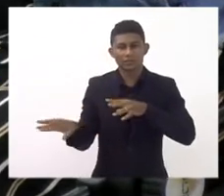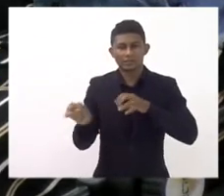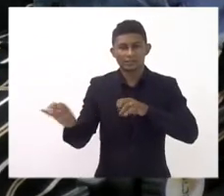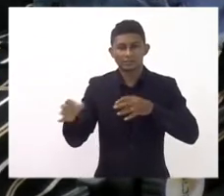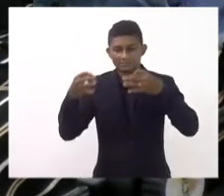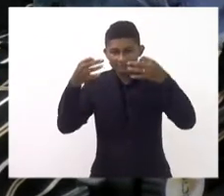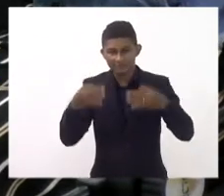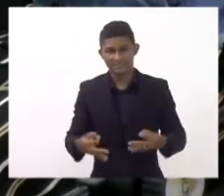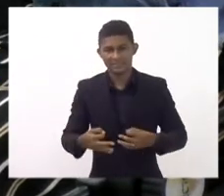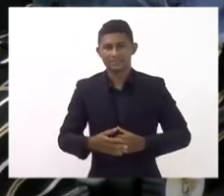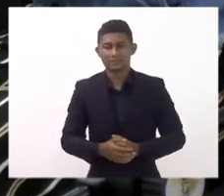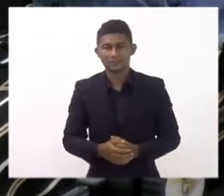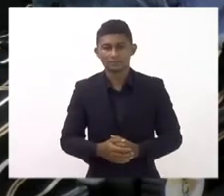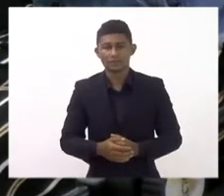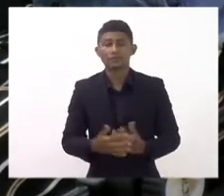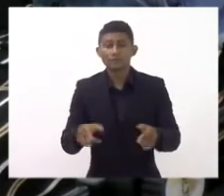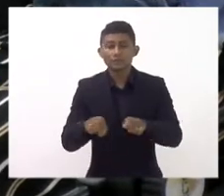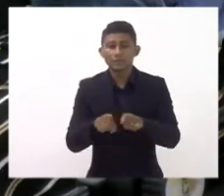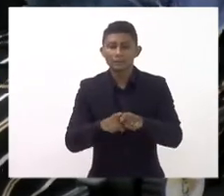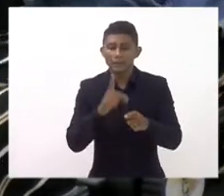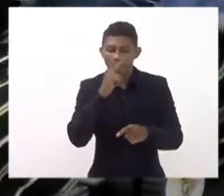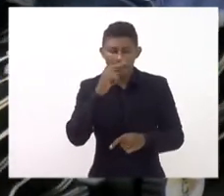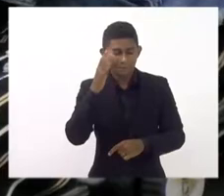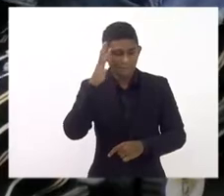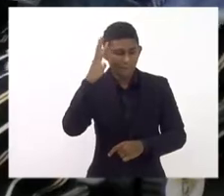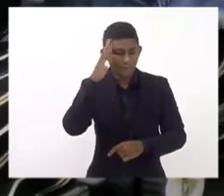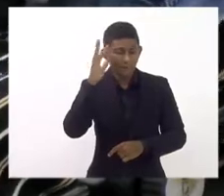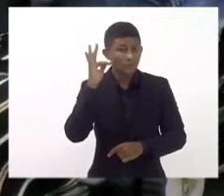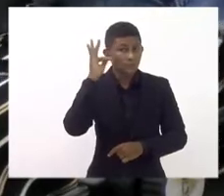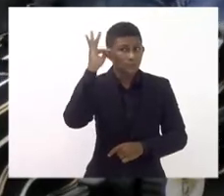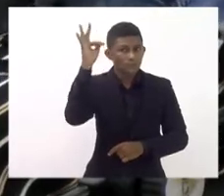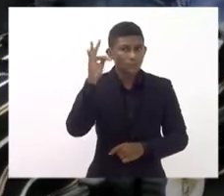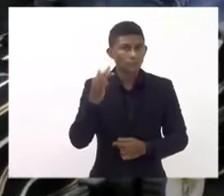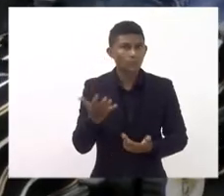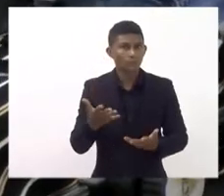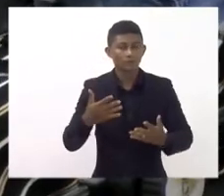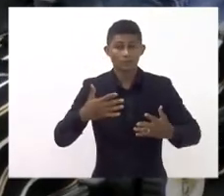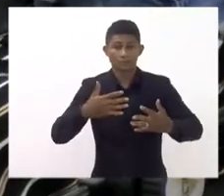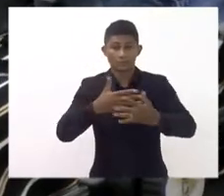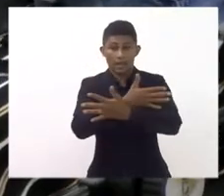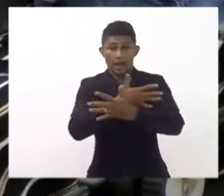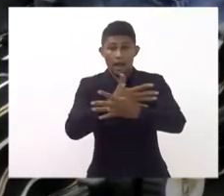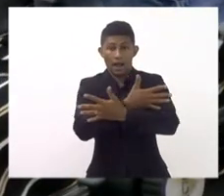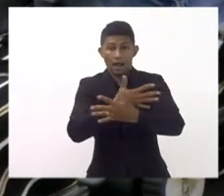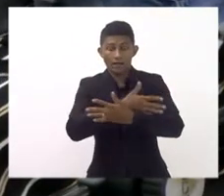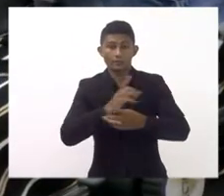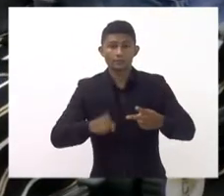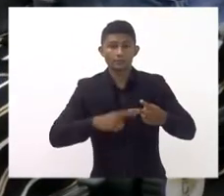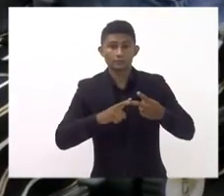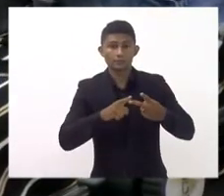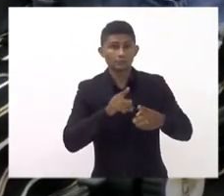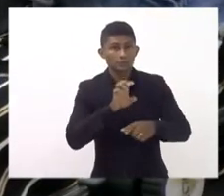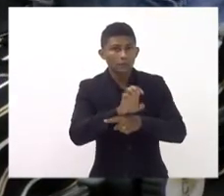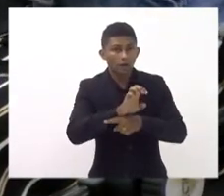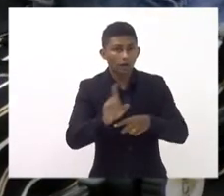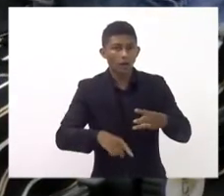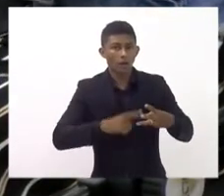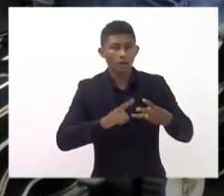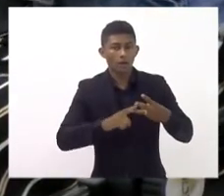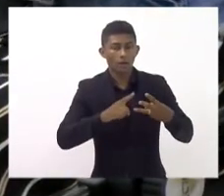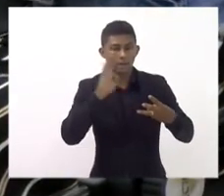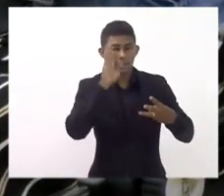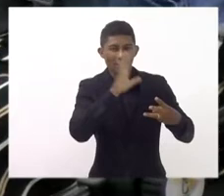investimento concreto no futuro das cidades, do estado e do país. Afinal,